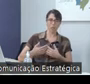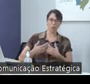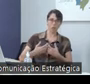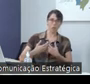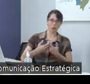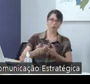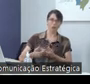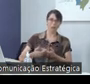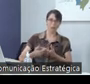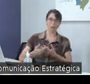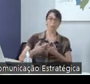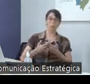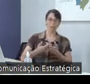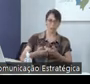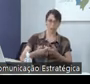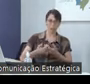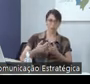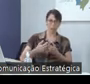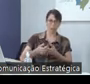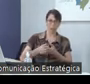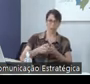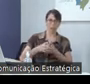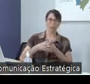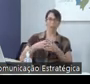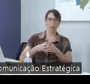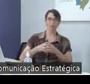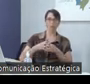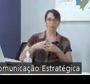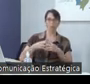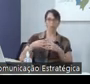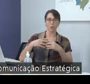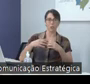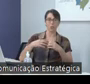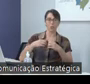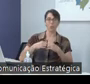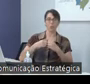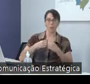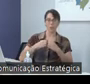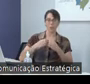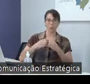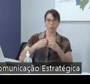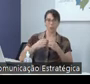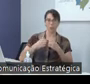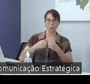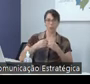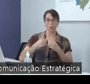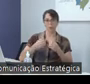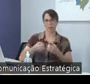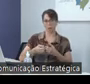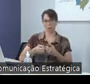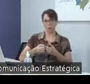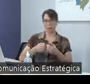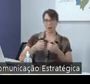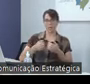de pedir que houvesse uma avaliação clínica dos casos também fosse preenchido um questionário para uma avaliação